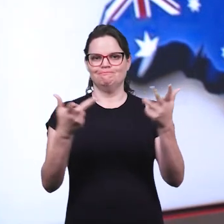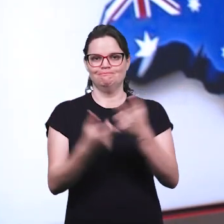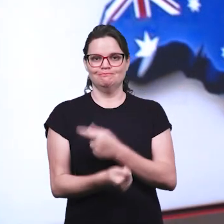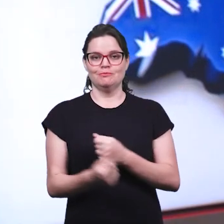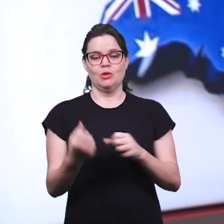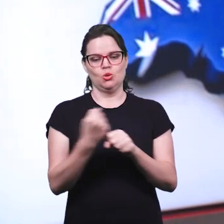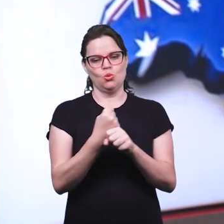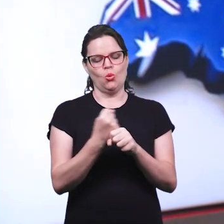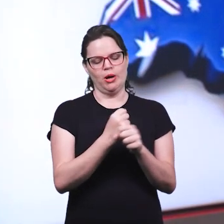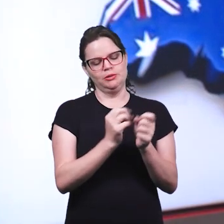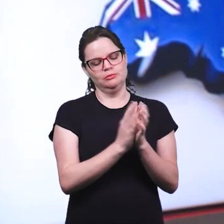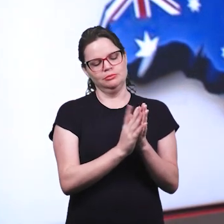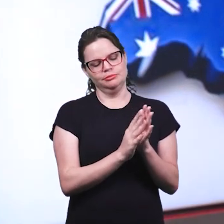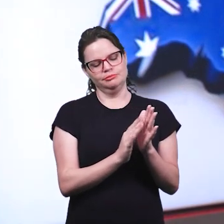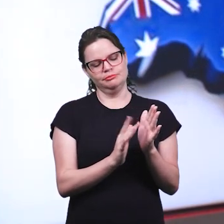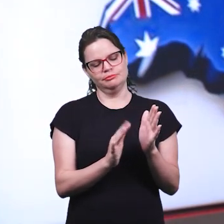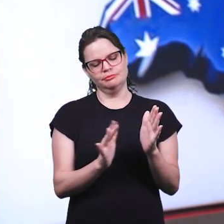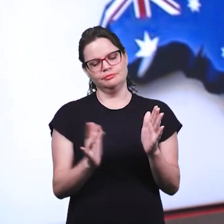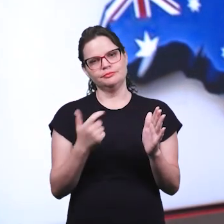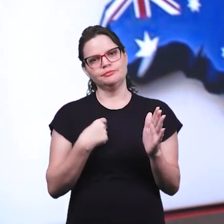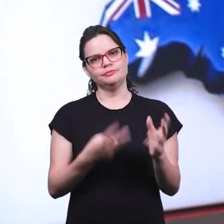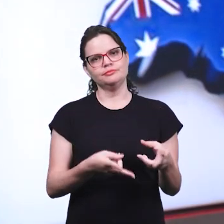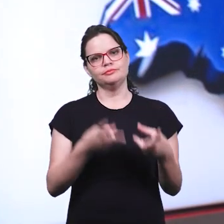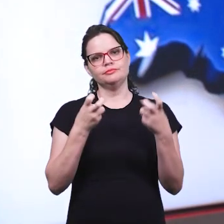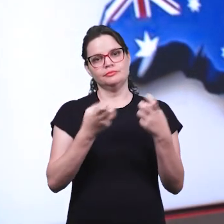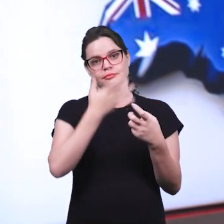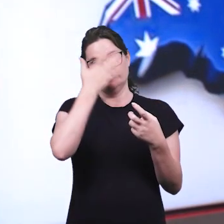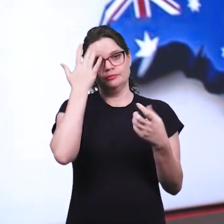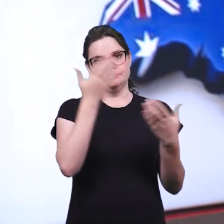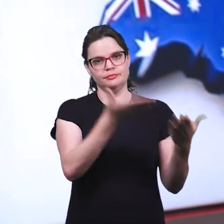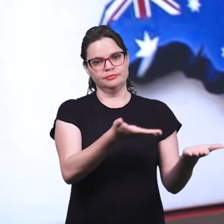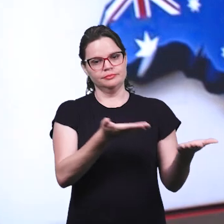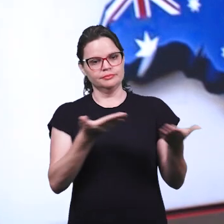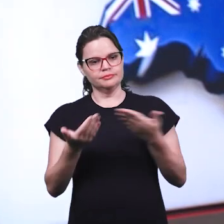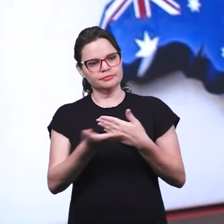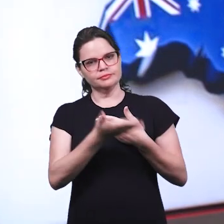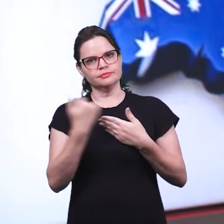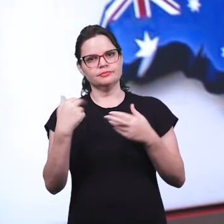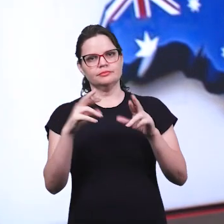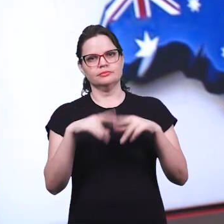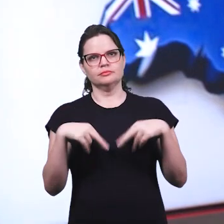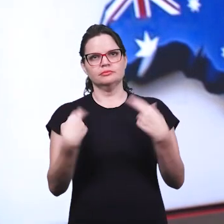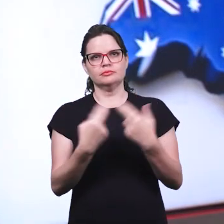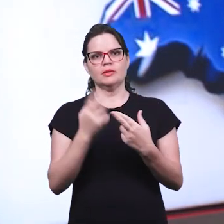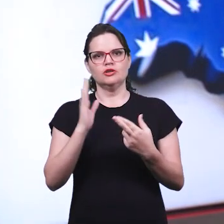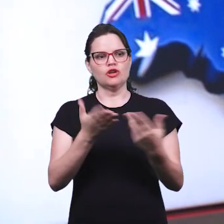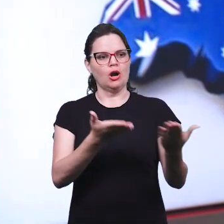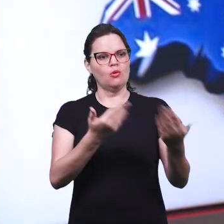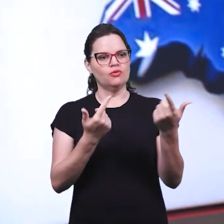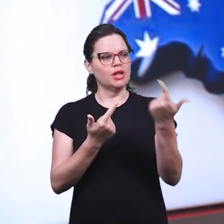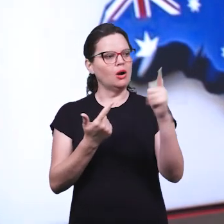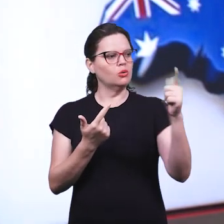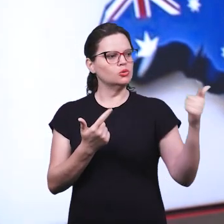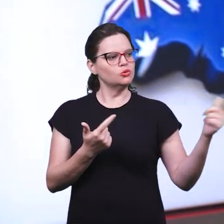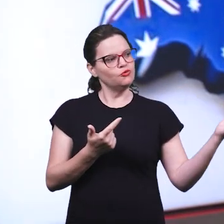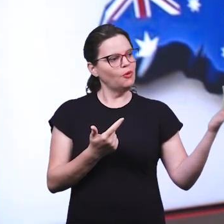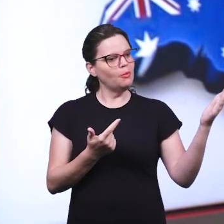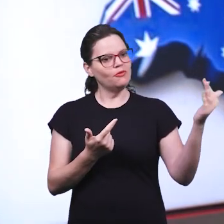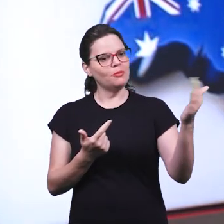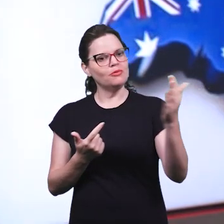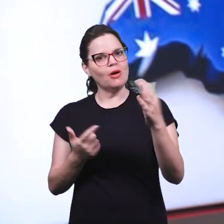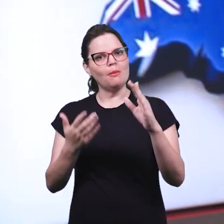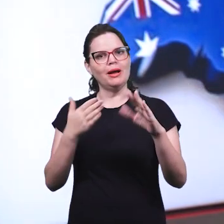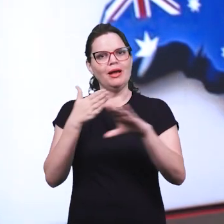nós percebemos como aqueles que são convidados para essas reuniões já convidam outros. Daí esse